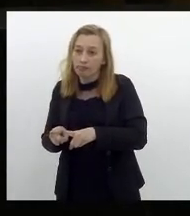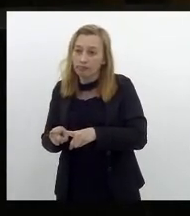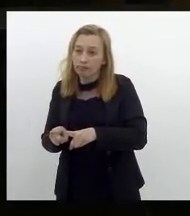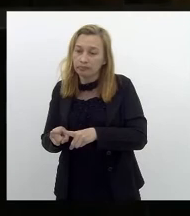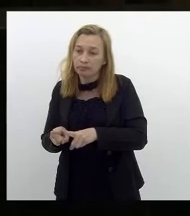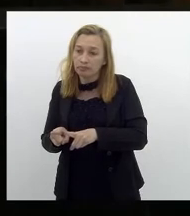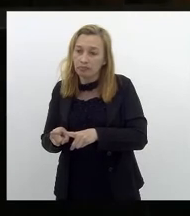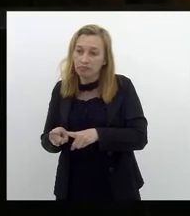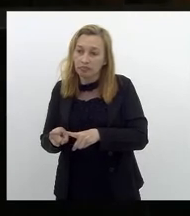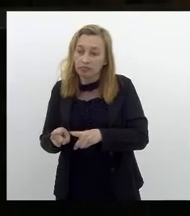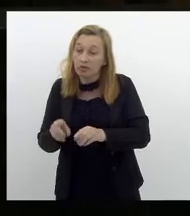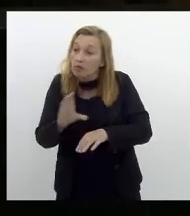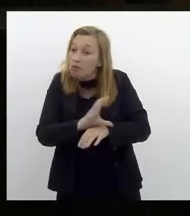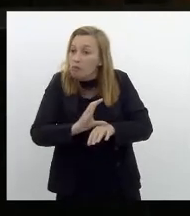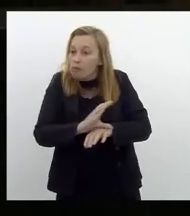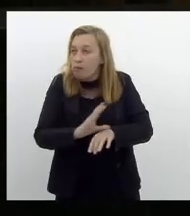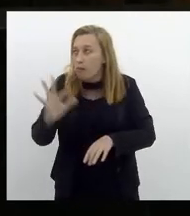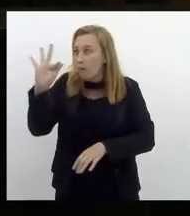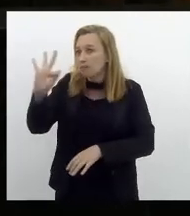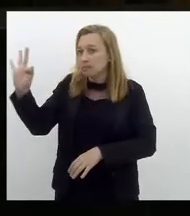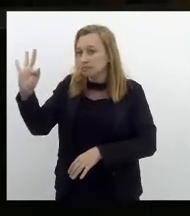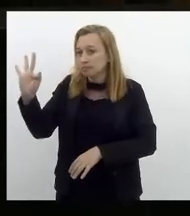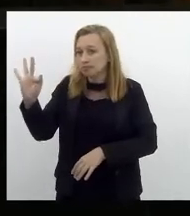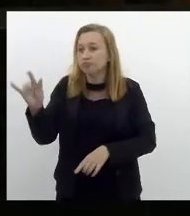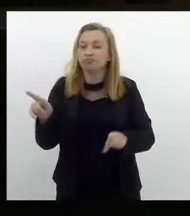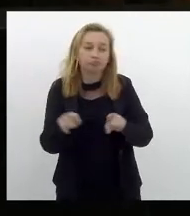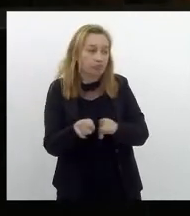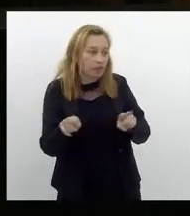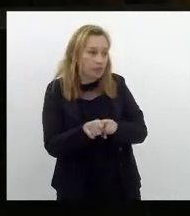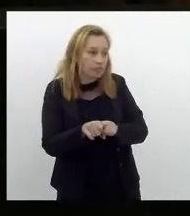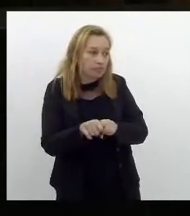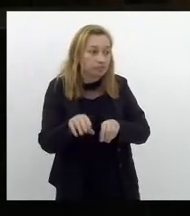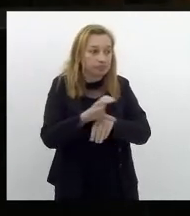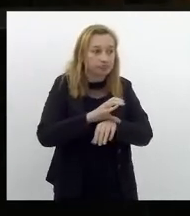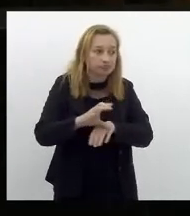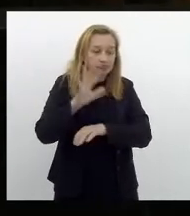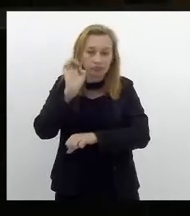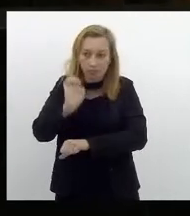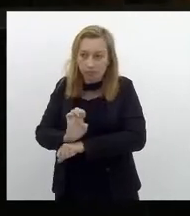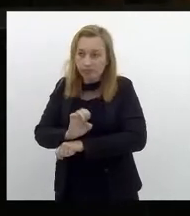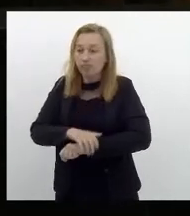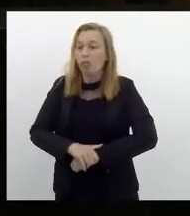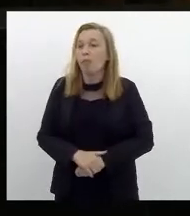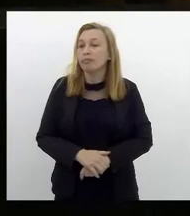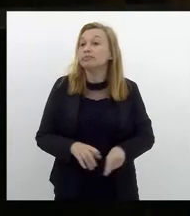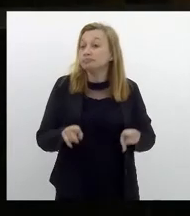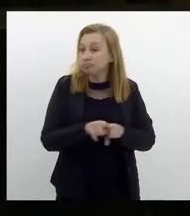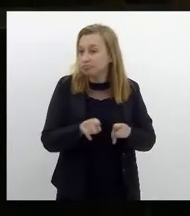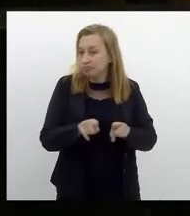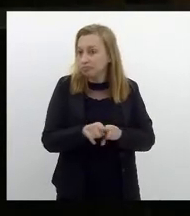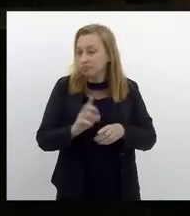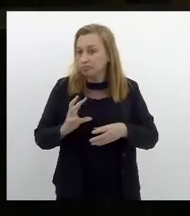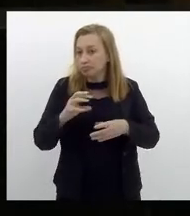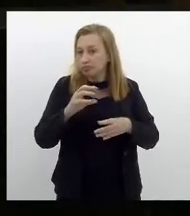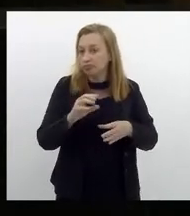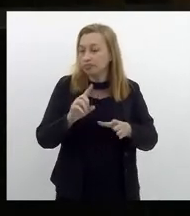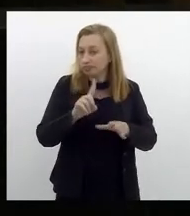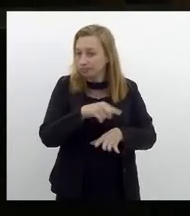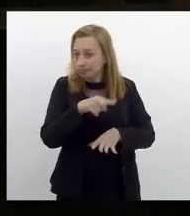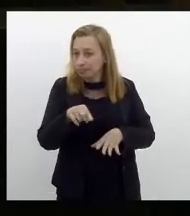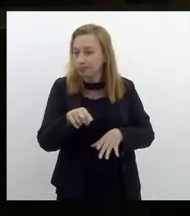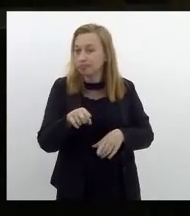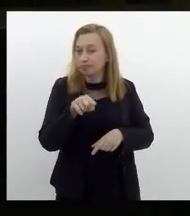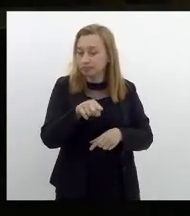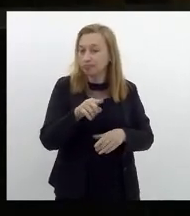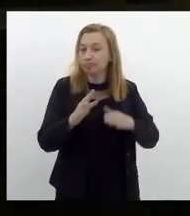a Constituição Federal e nem a Constituição Estadual. E também foi incluso, excluir daí,